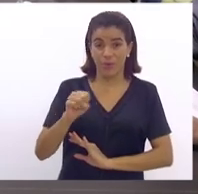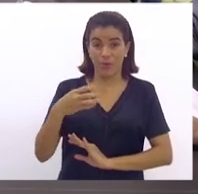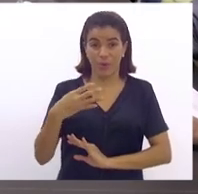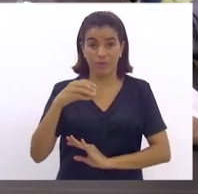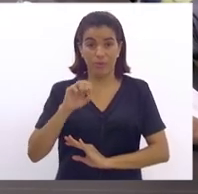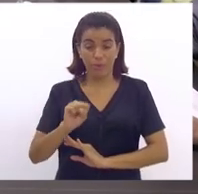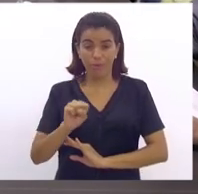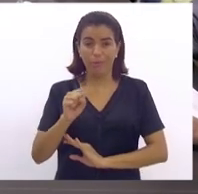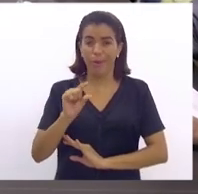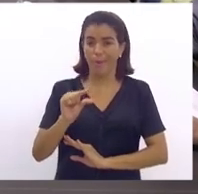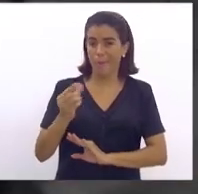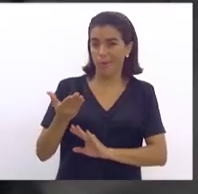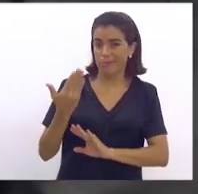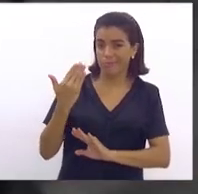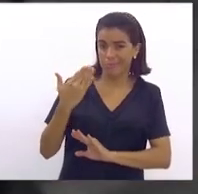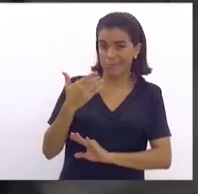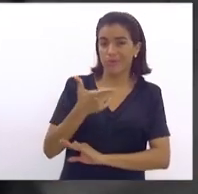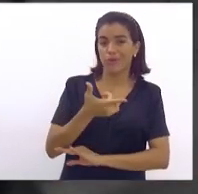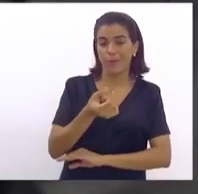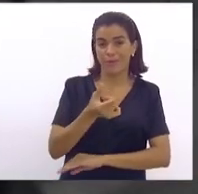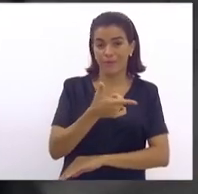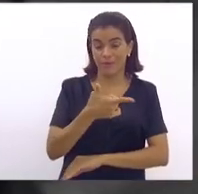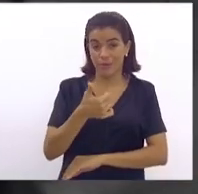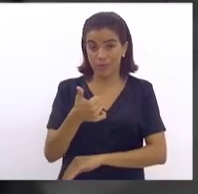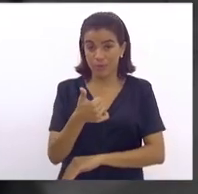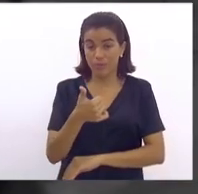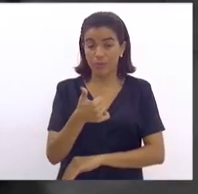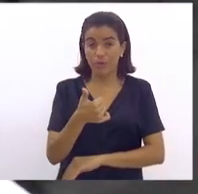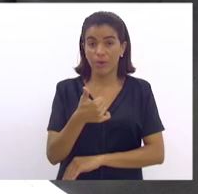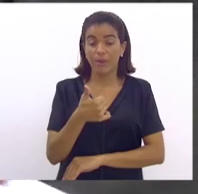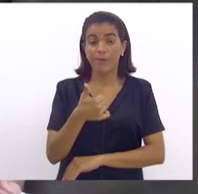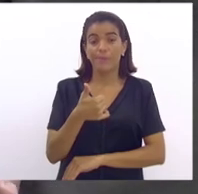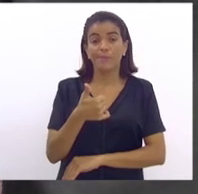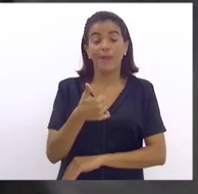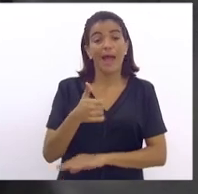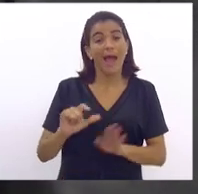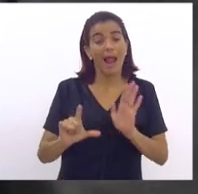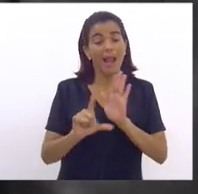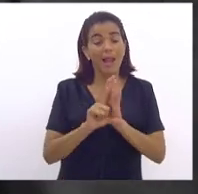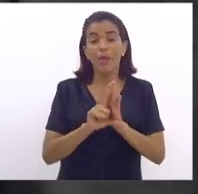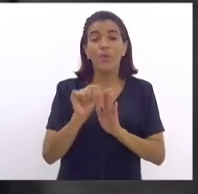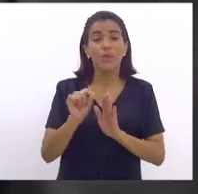recente, de 2021, e ela